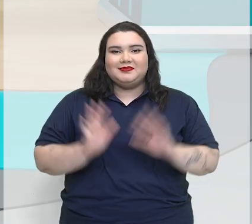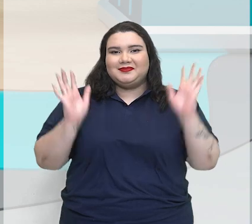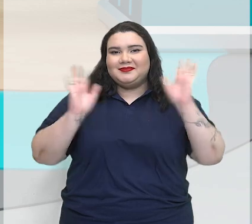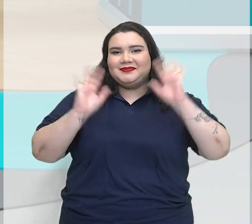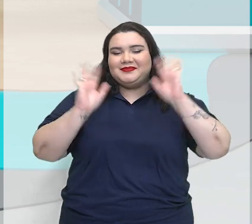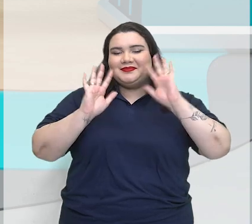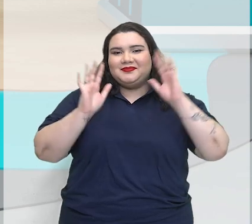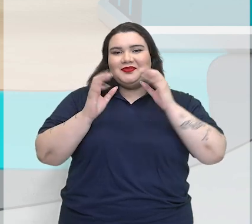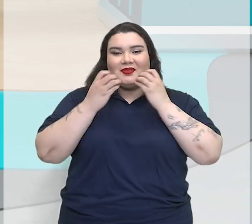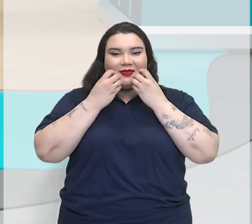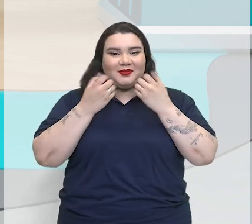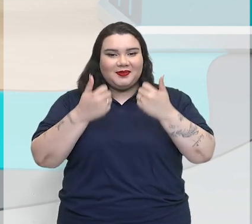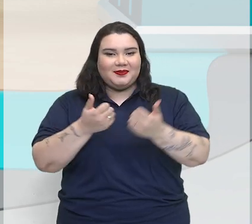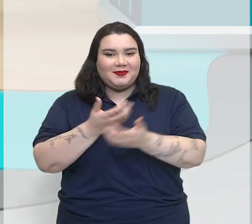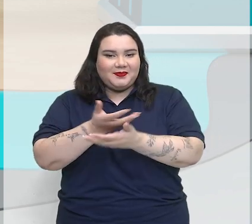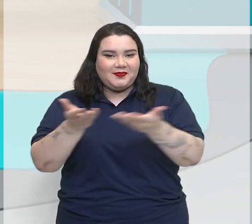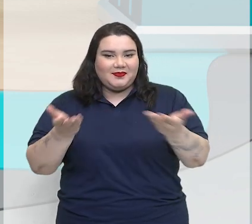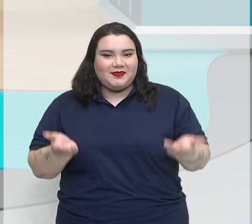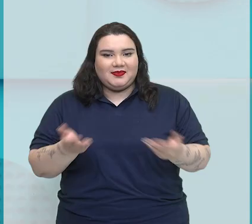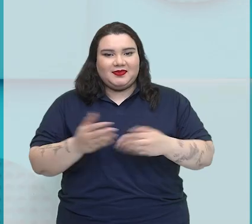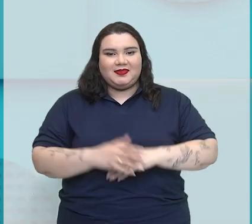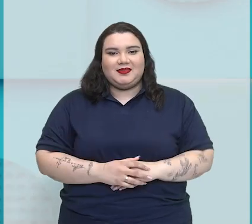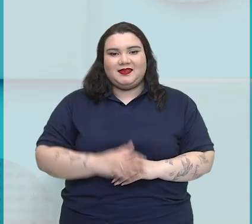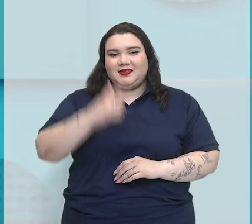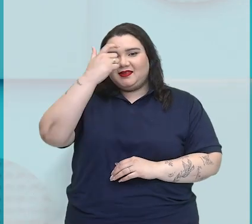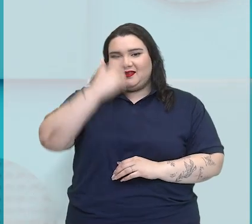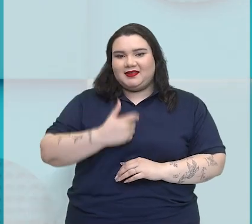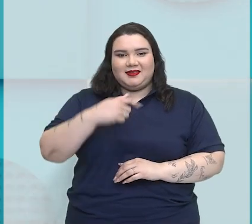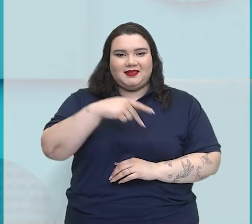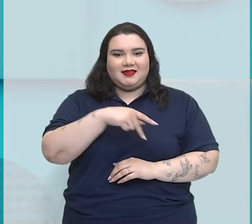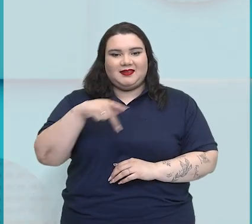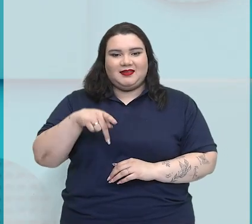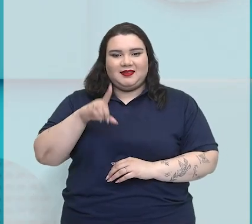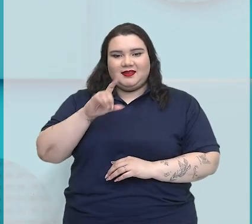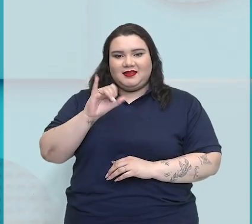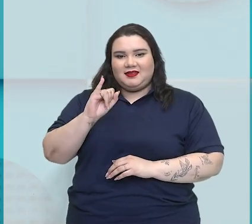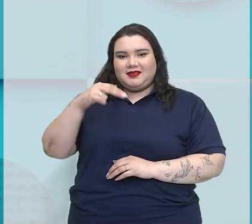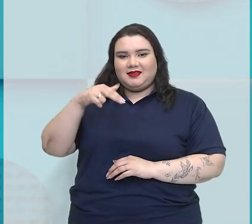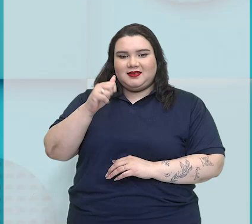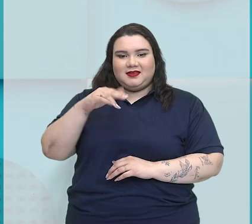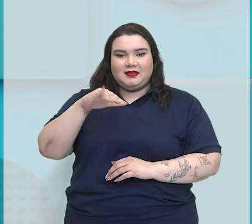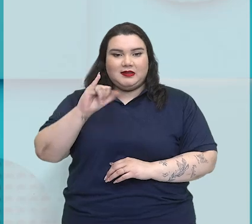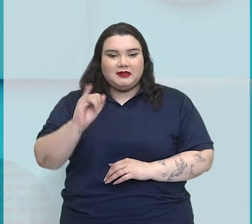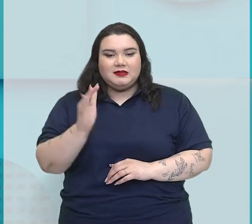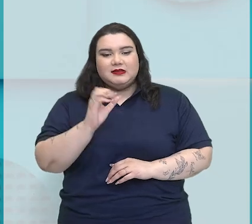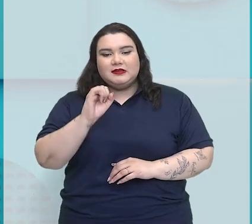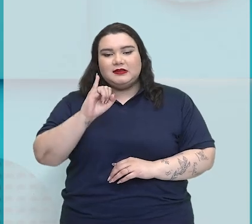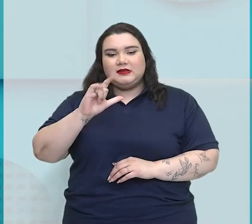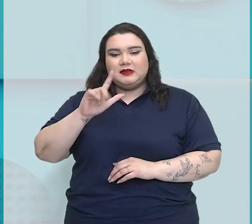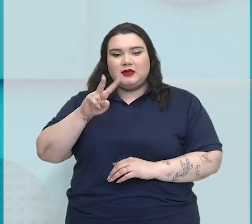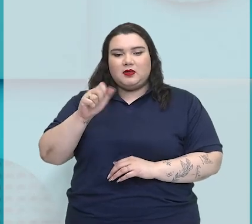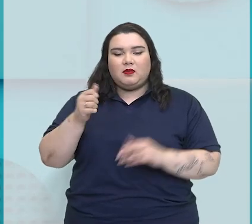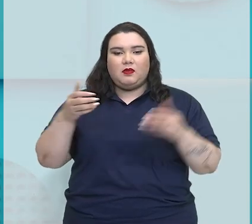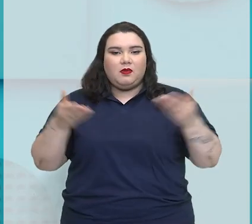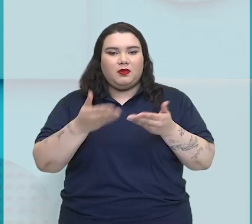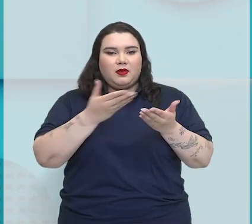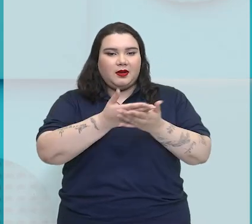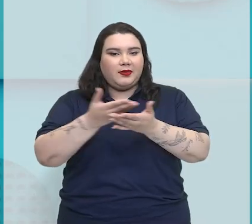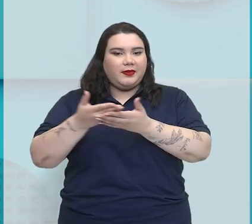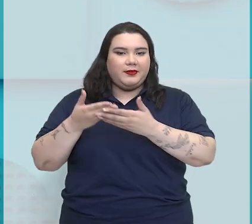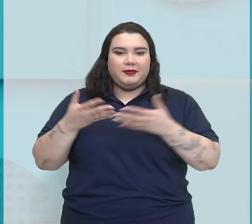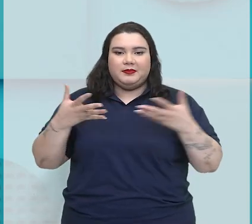Olá pessoal, tudo bem com vocês? Eu sou a professora Dinancy Silva e nós vamos hoje ter uma